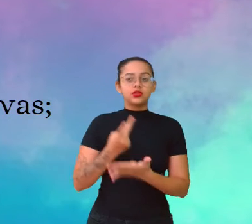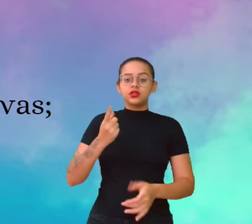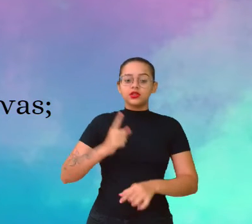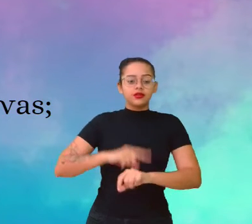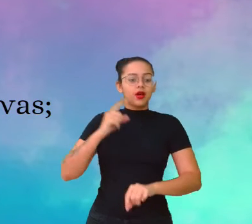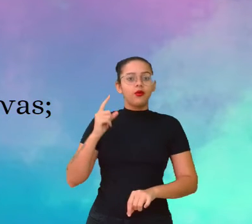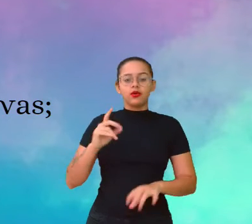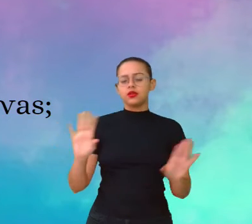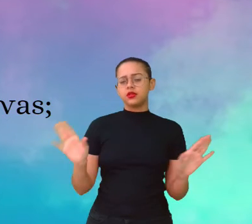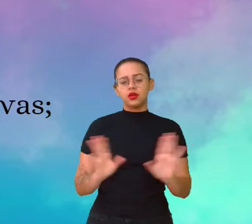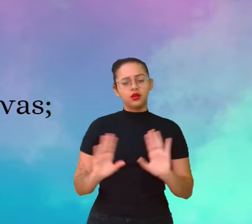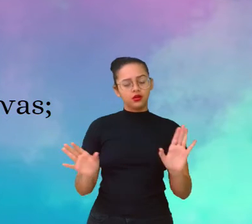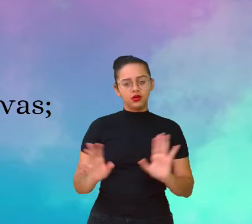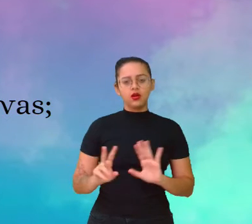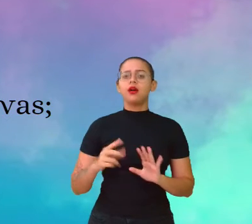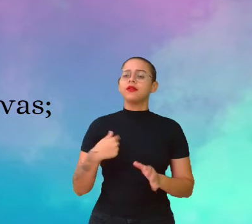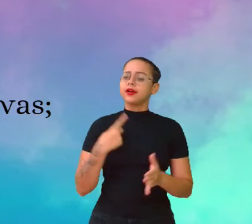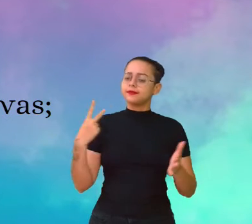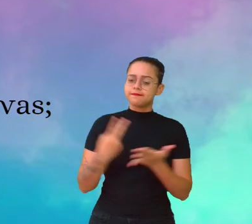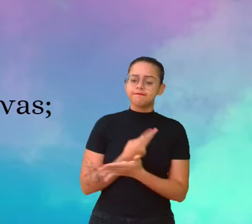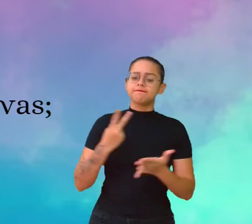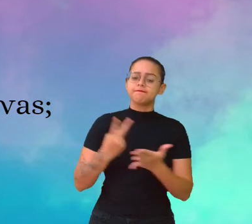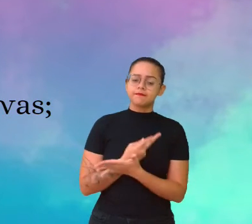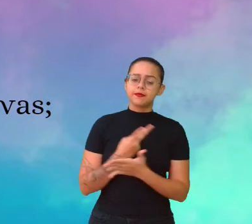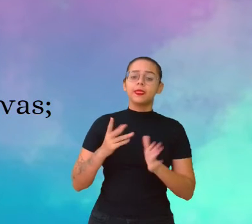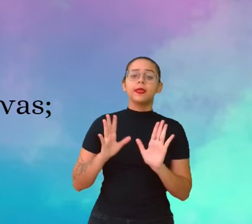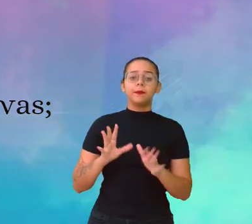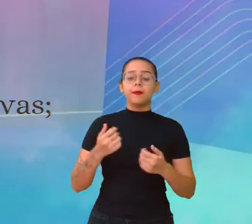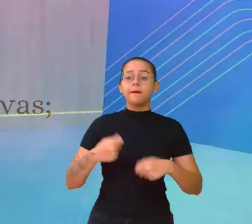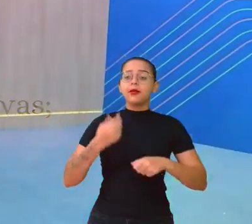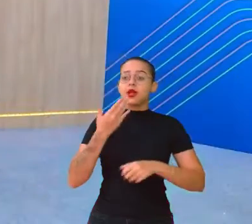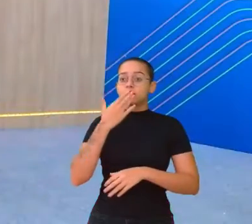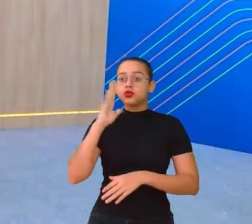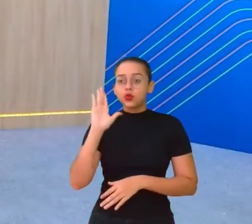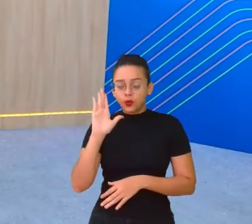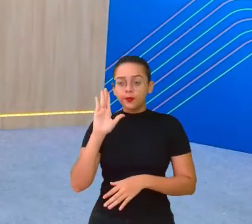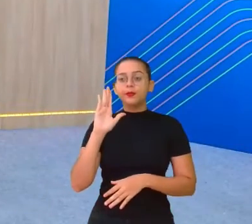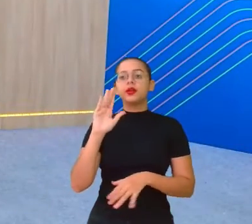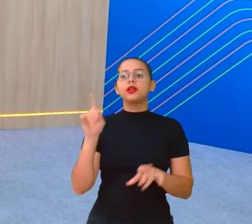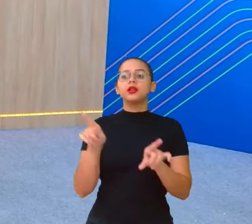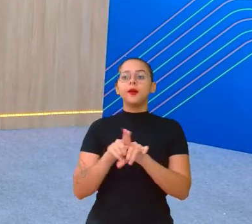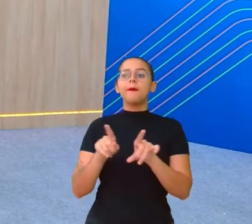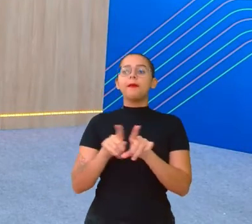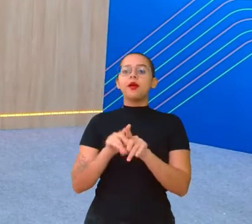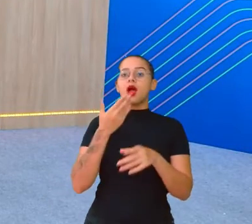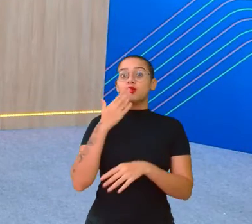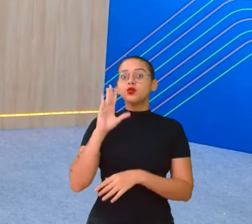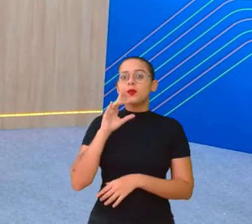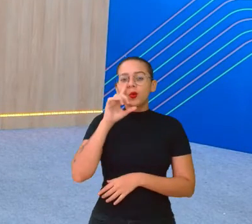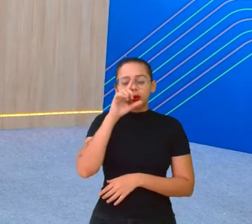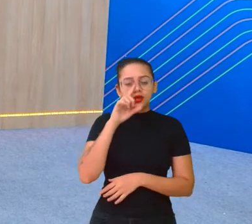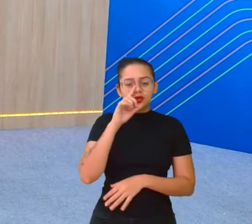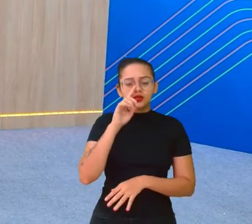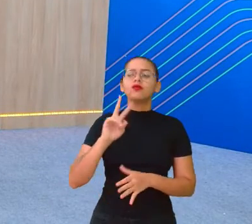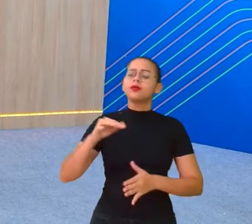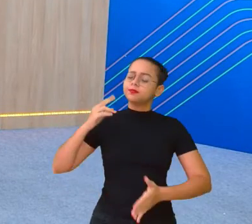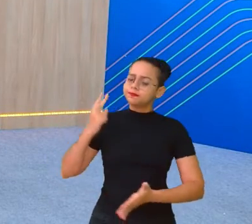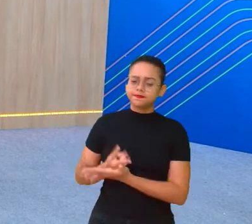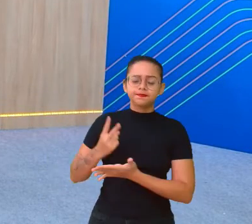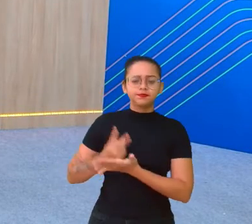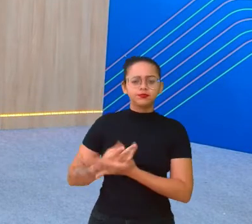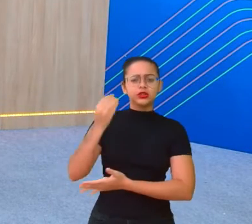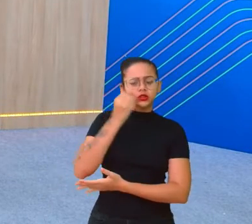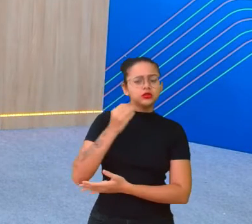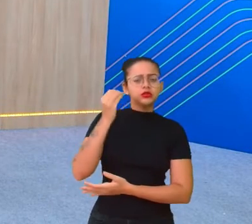tá? A gente vai errar bastante. Mas aí assumir esses erros, assumir esses riscos e aí vai em frente, vai